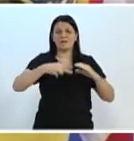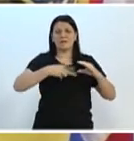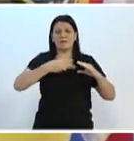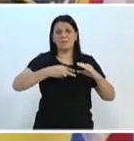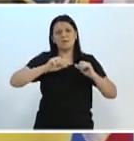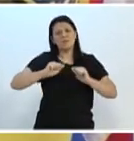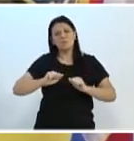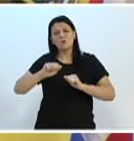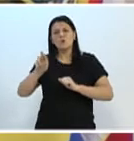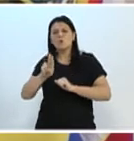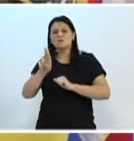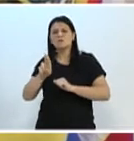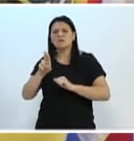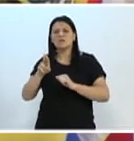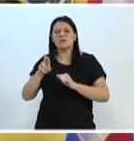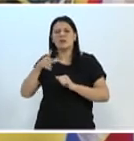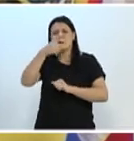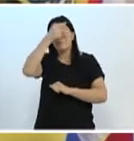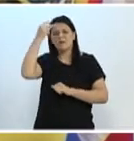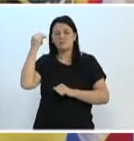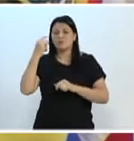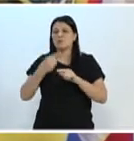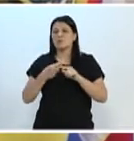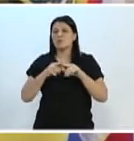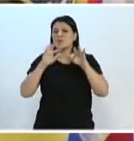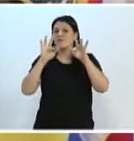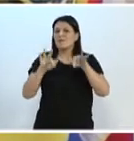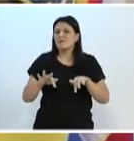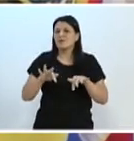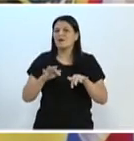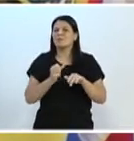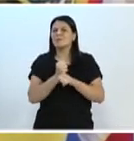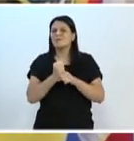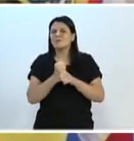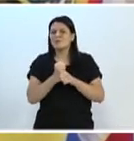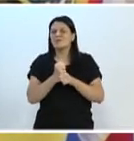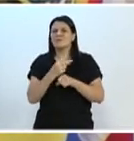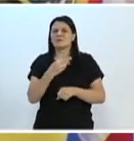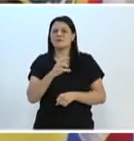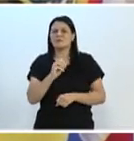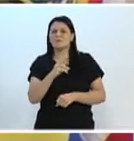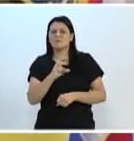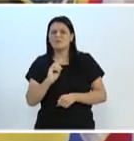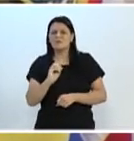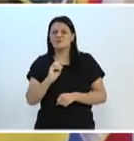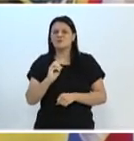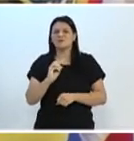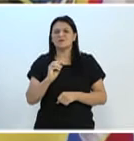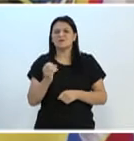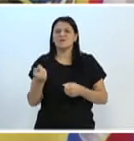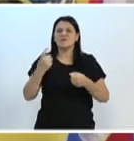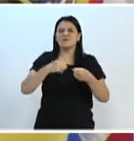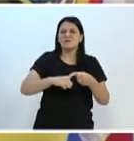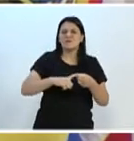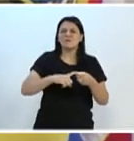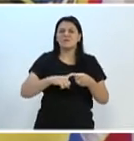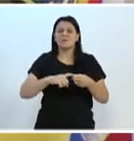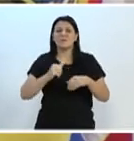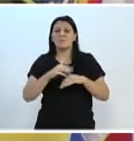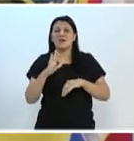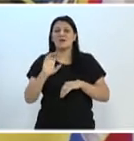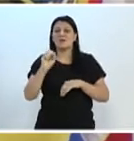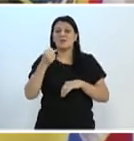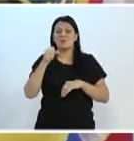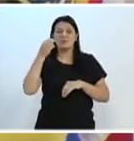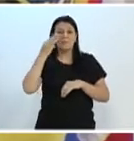ressaltar que, ao final desse ano, nós devolvemos mais 8 milhões de reais ao Poder Executivo. Então, com o intuito de dar continuidade